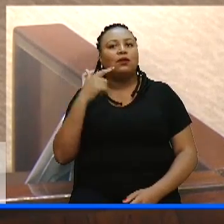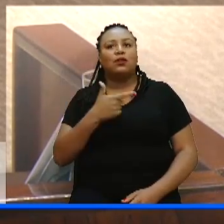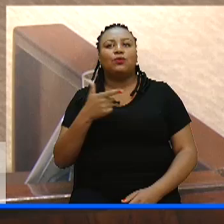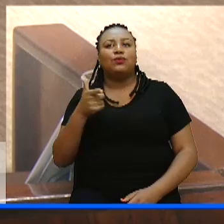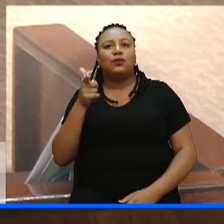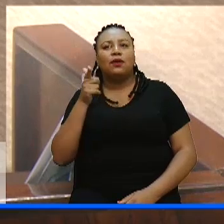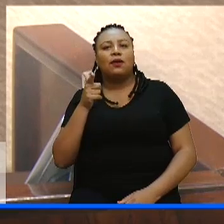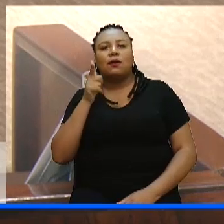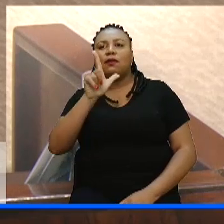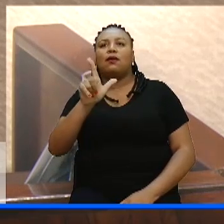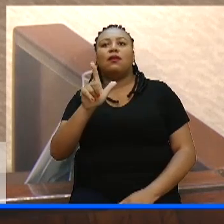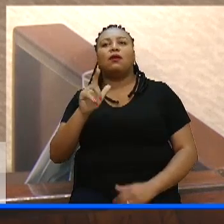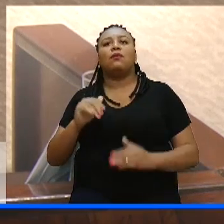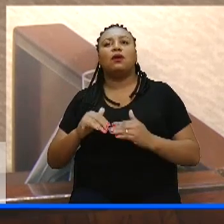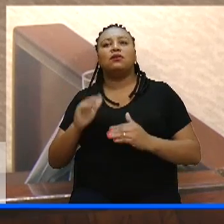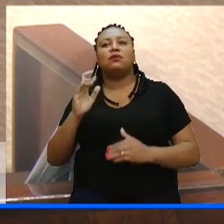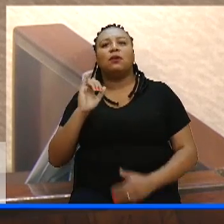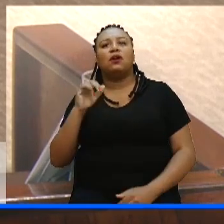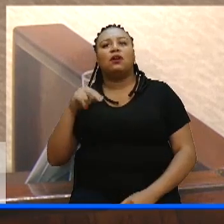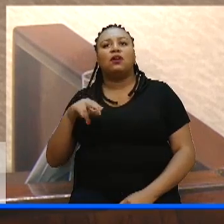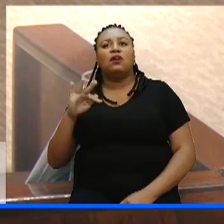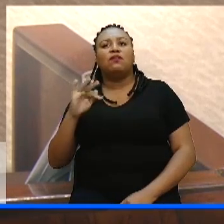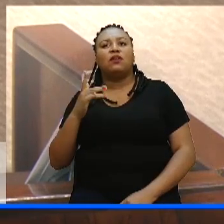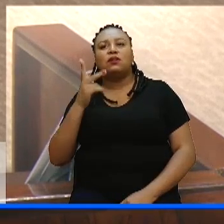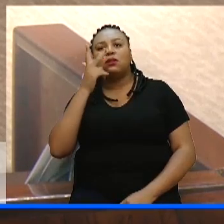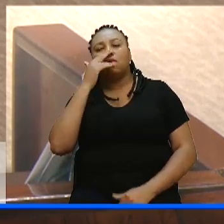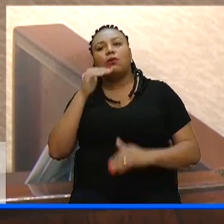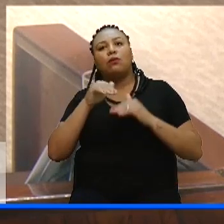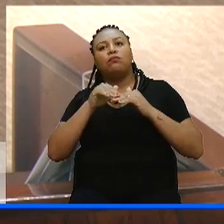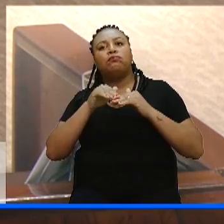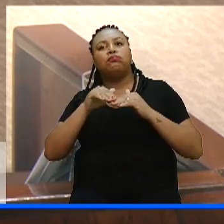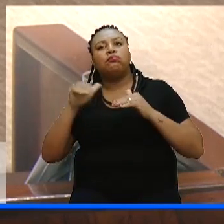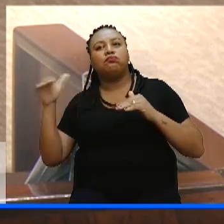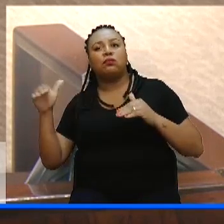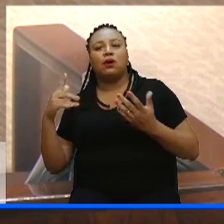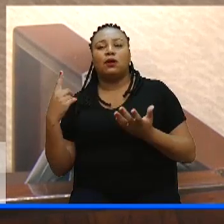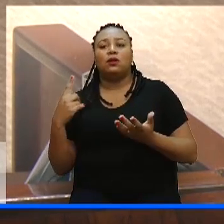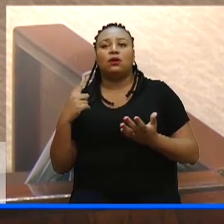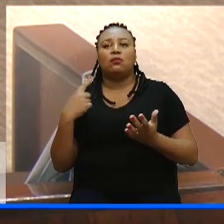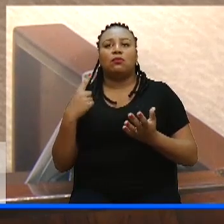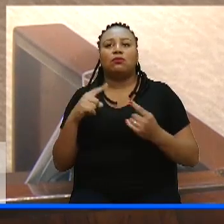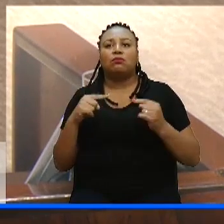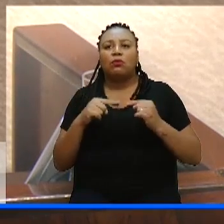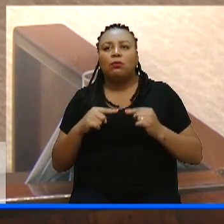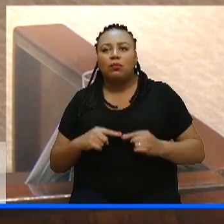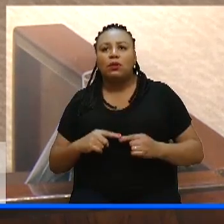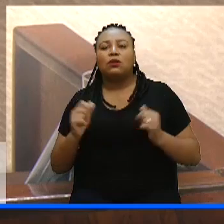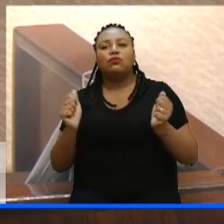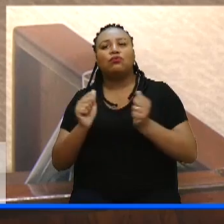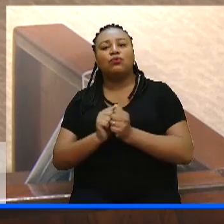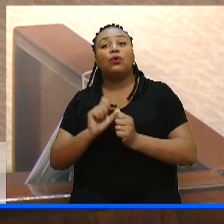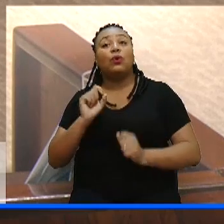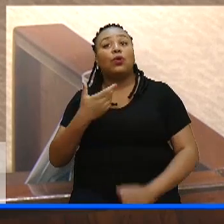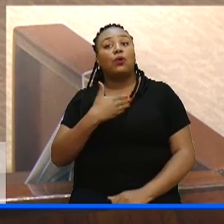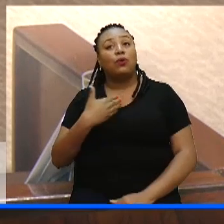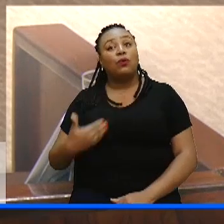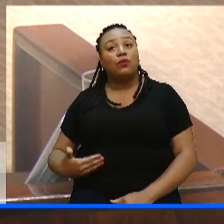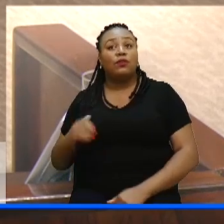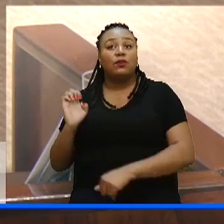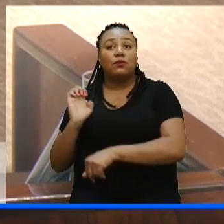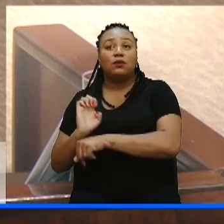ganhos acima da inflação ficava congelado combina-se isso com o que o governo do estado